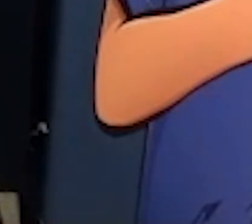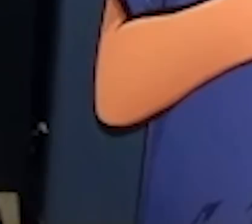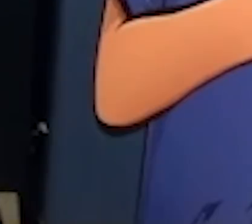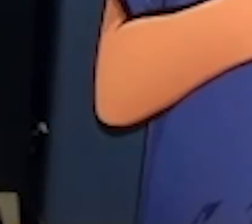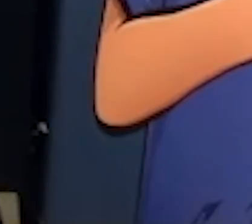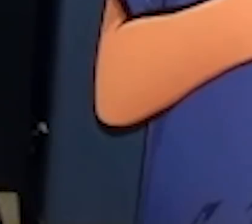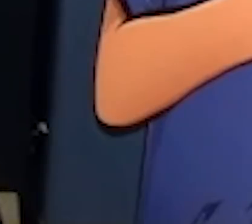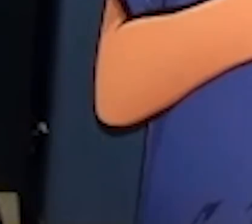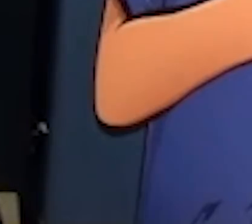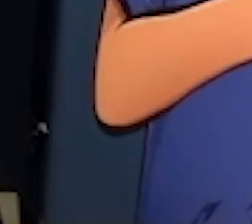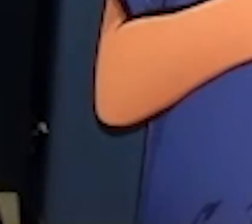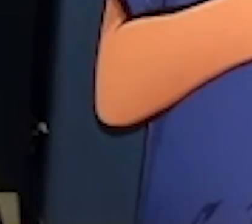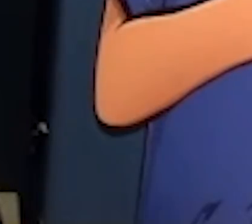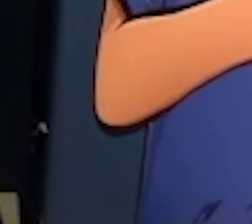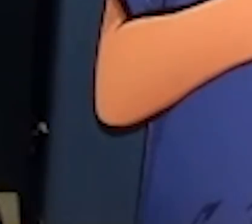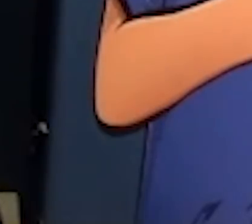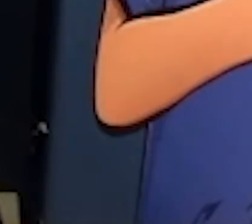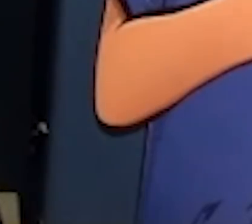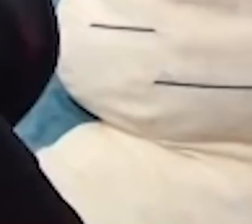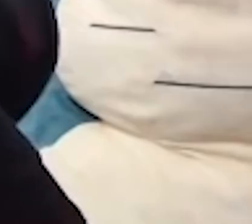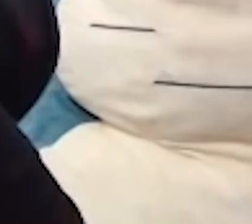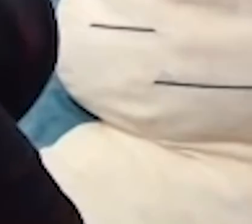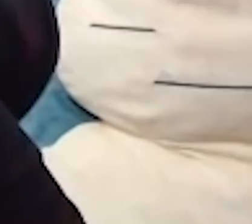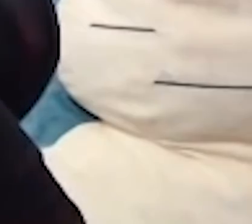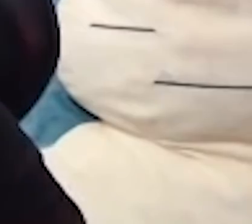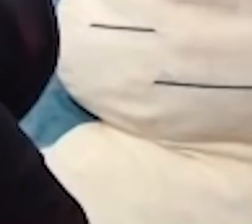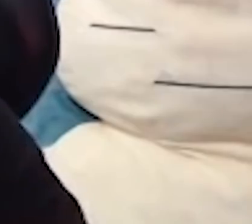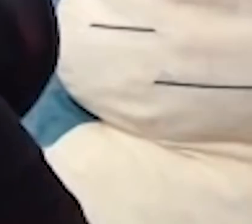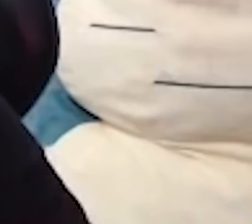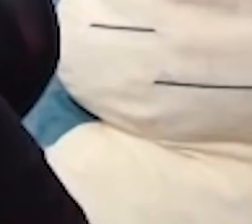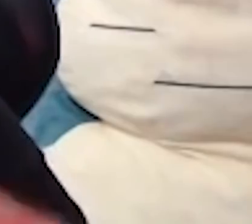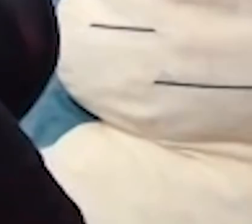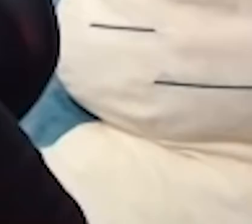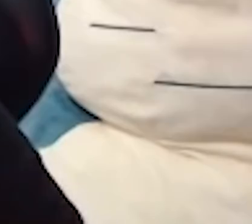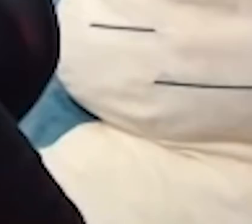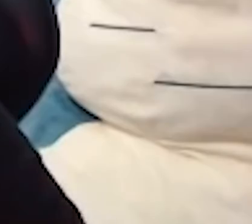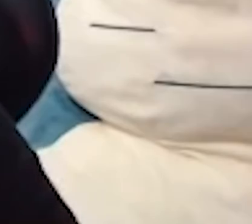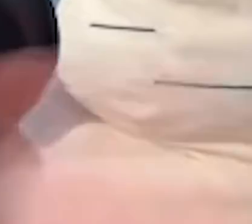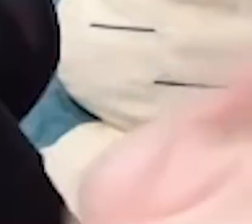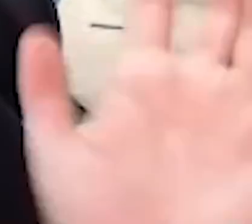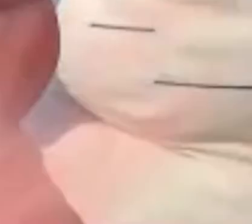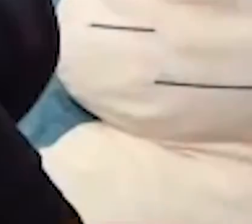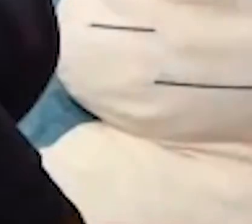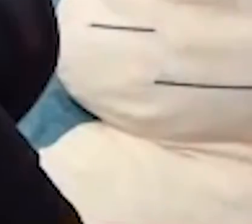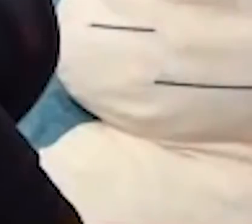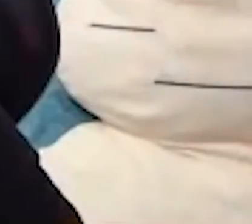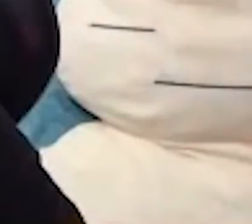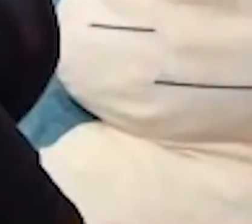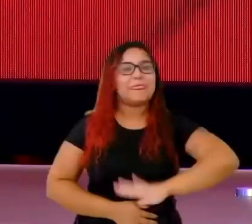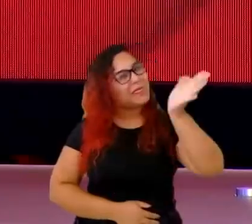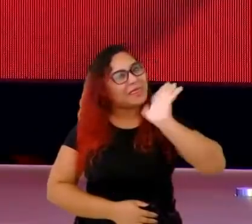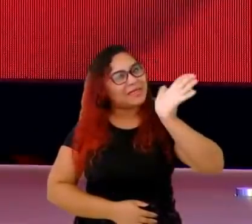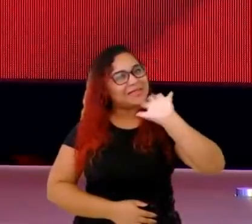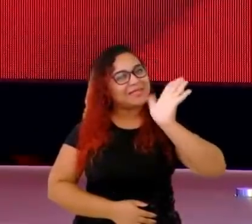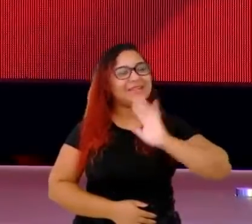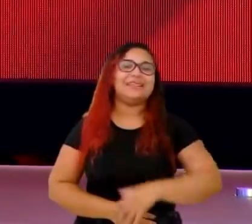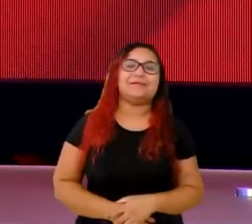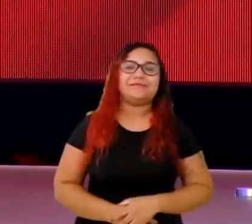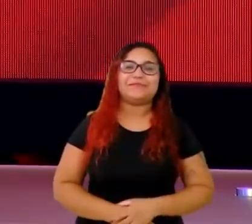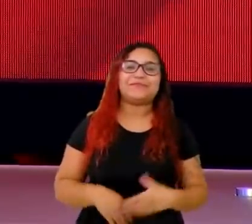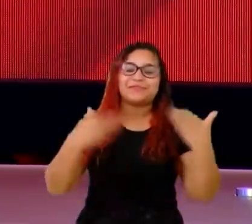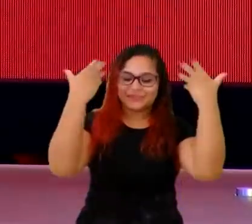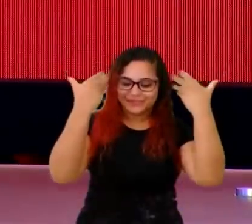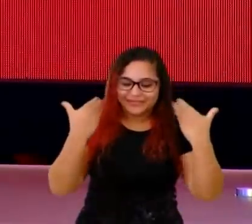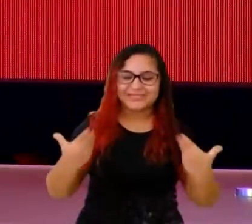mesmo. Mas tá bonita, é estilosa, tá? É estilosa. Mano, é por quê? Porque ela é bonita, porra. Então ela, tipo assim, pode botar qualquer roupa. Mano, eu acho